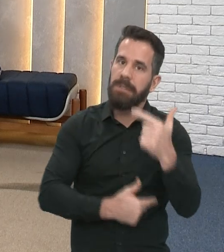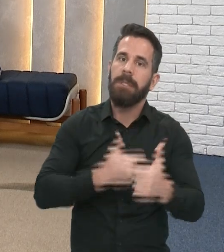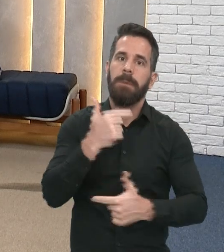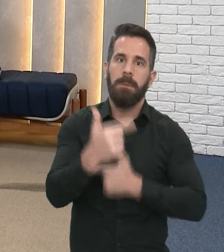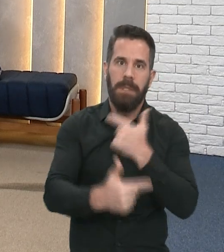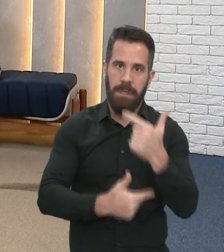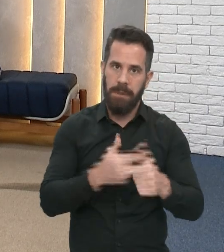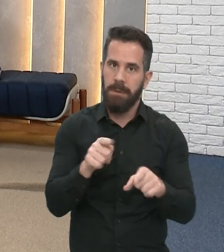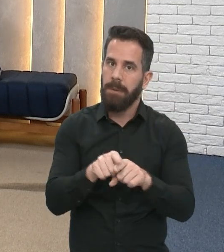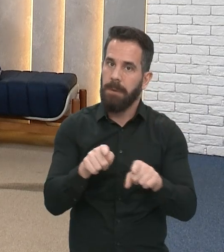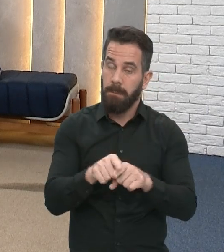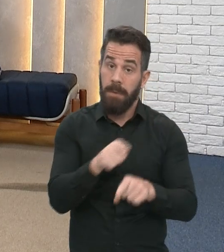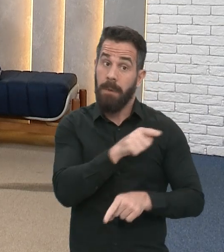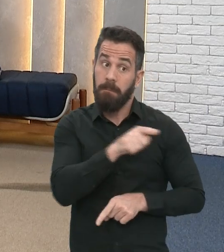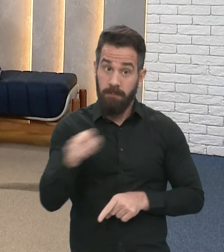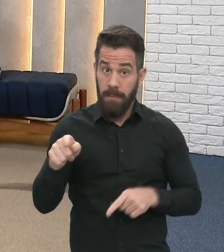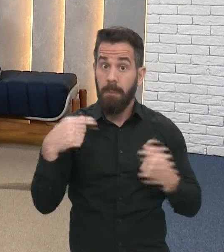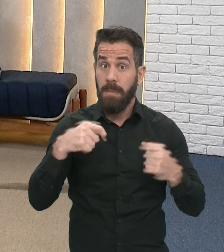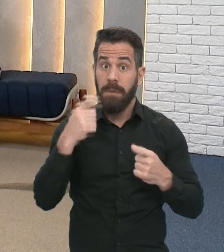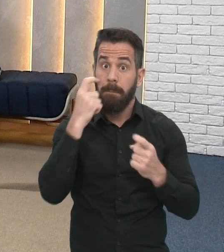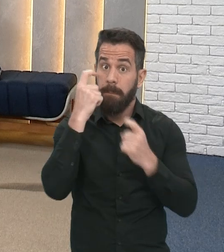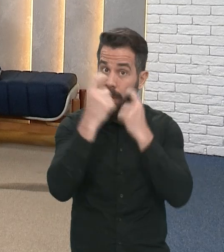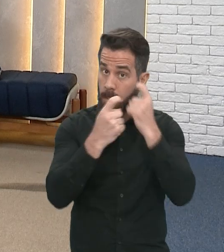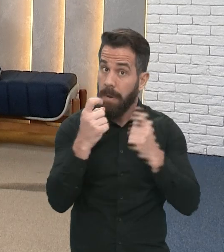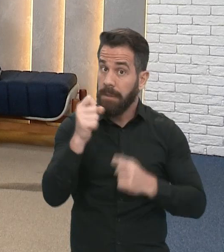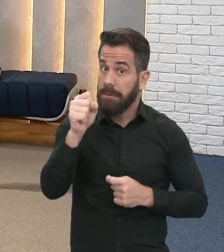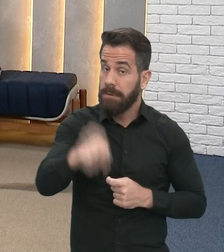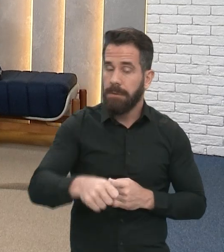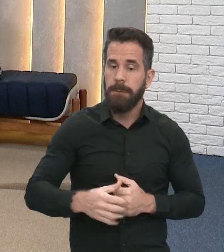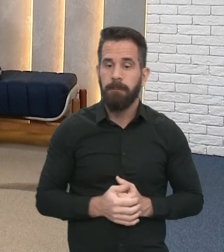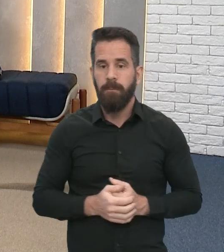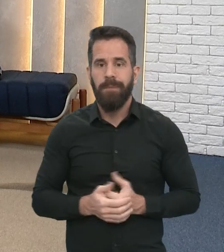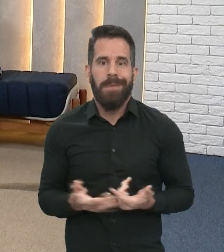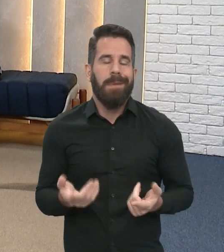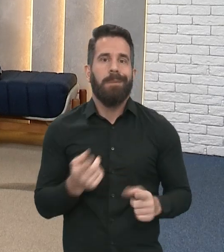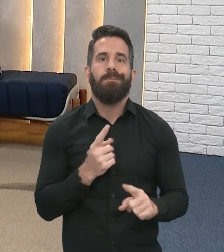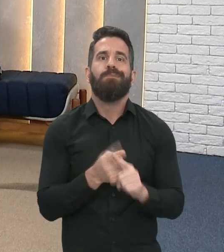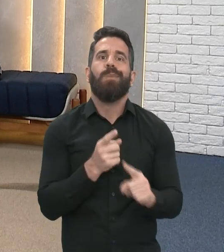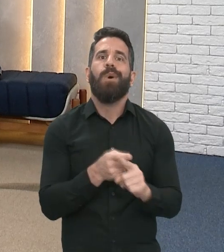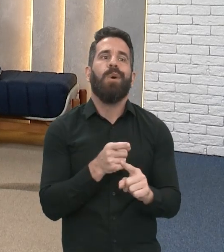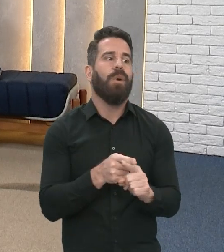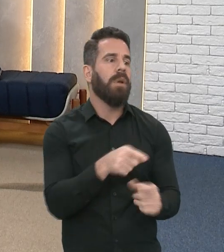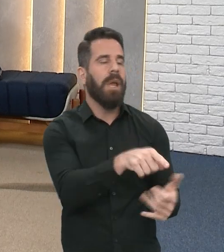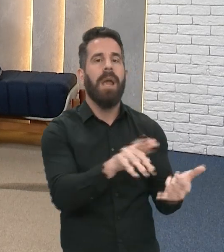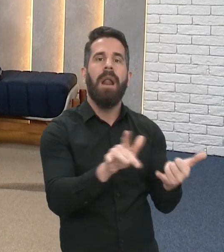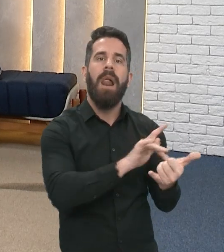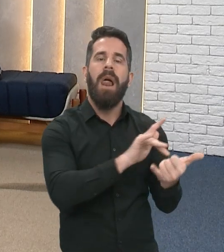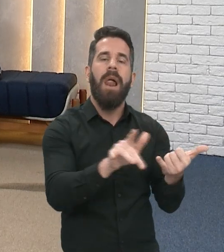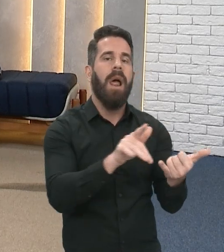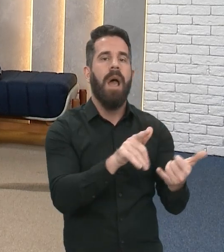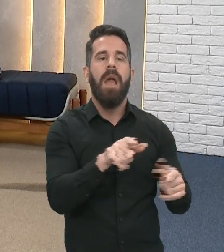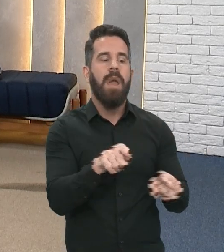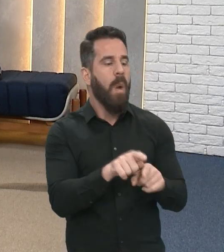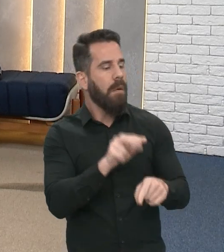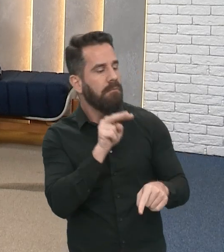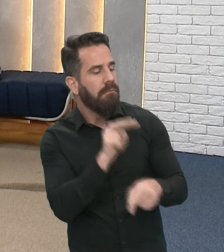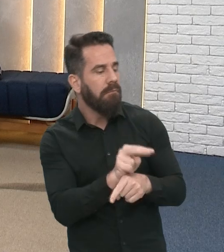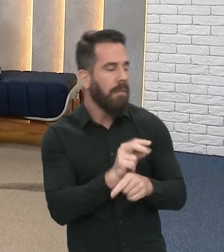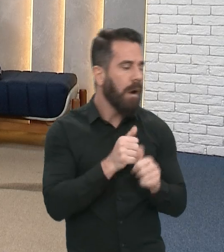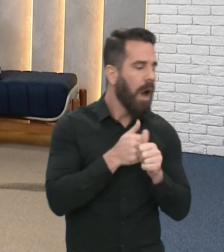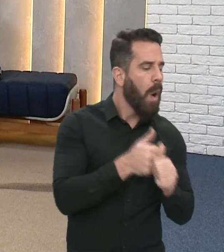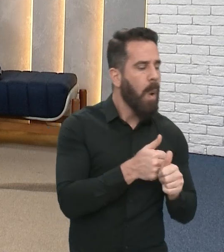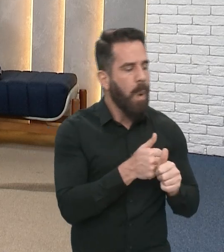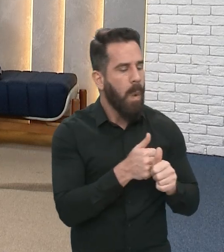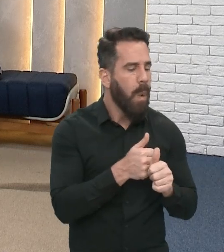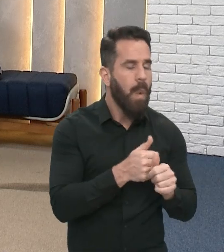né? Porque a fiscalização de algo que está ali sendo